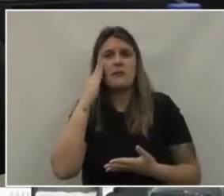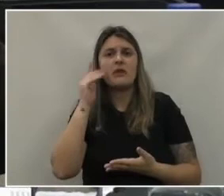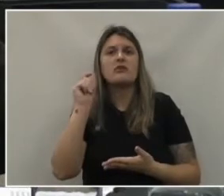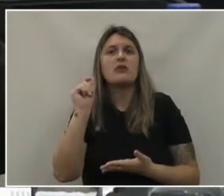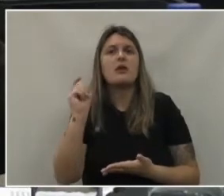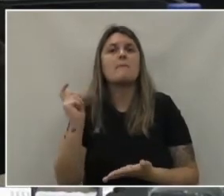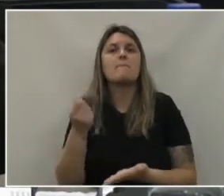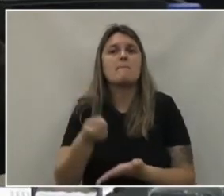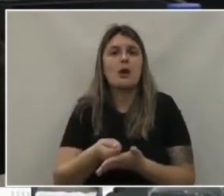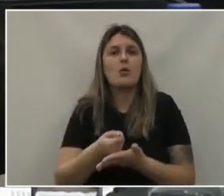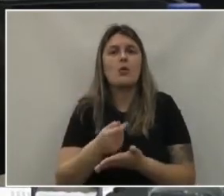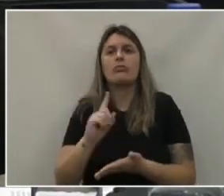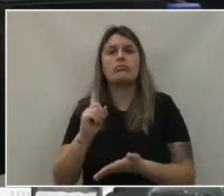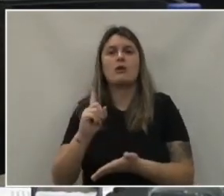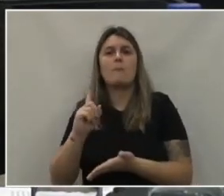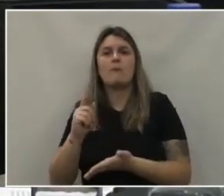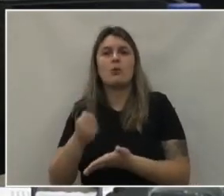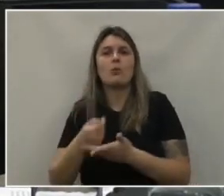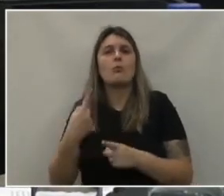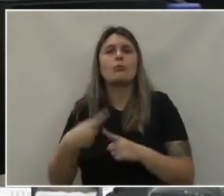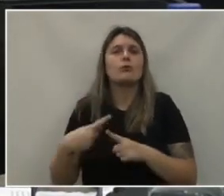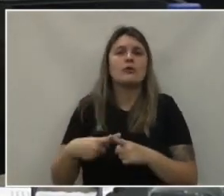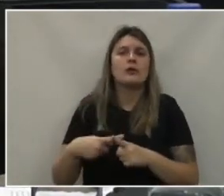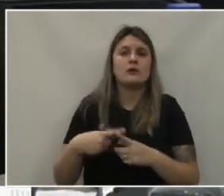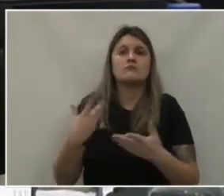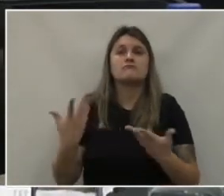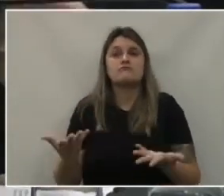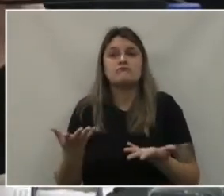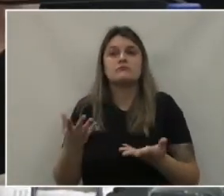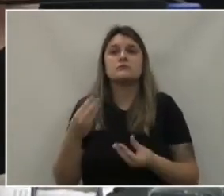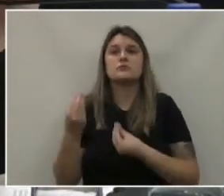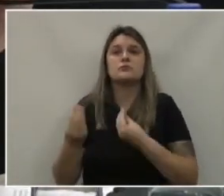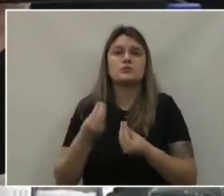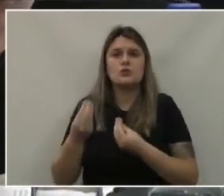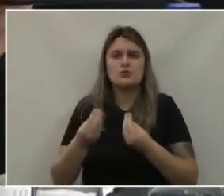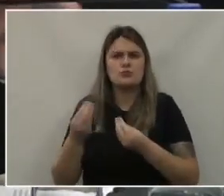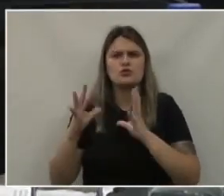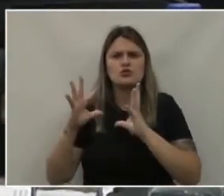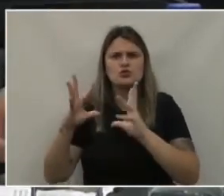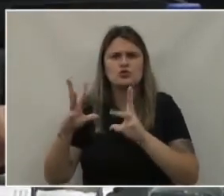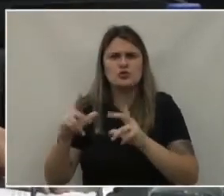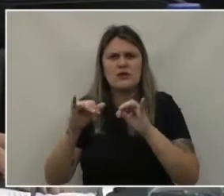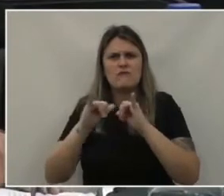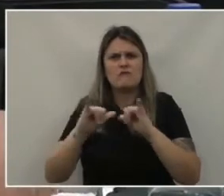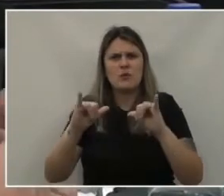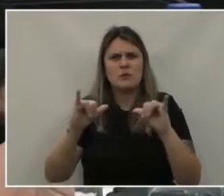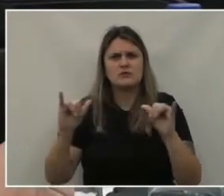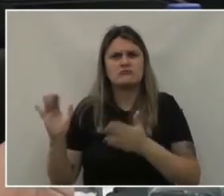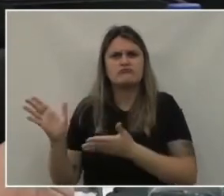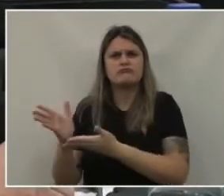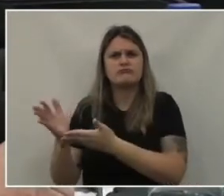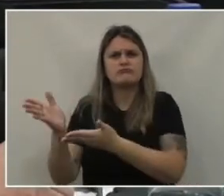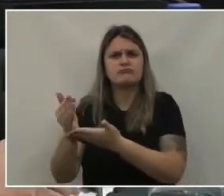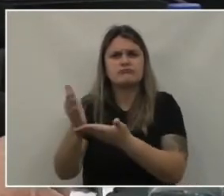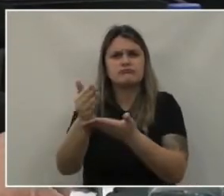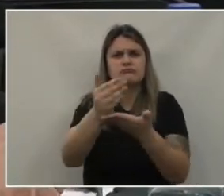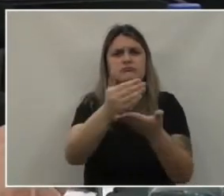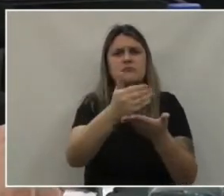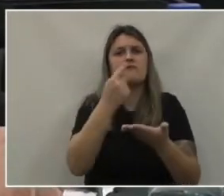pagou, quem não pagou, quem deixou de pagar, mas aí com todas essas informações, a gente vai